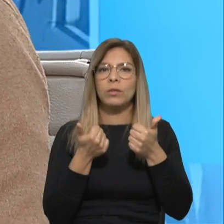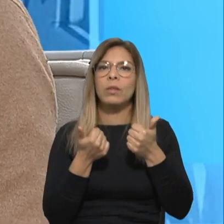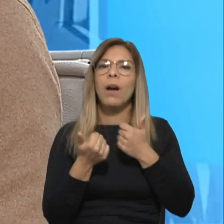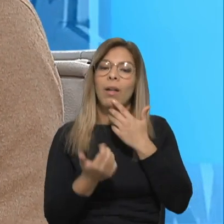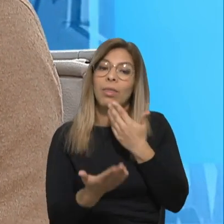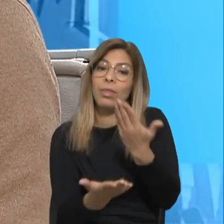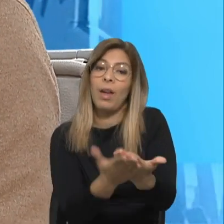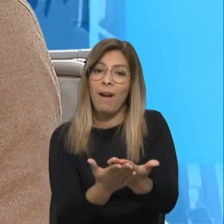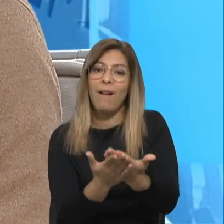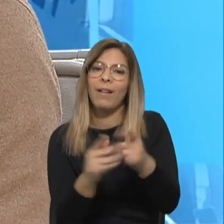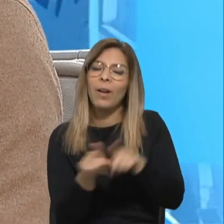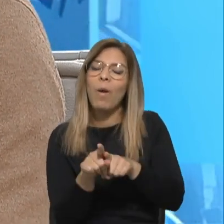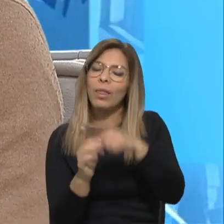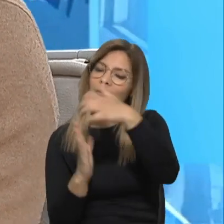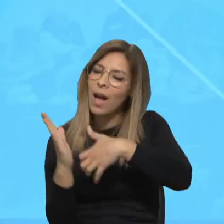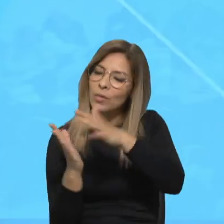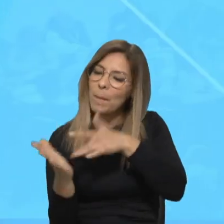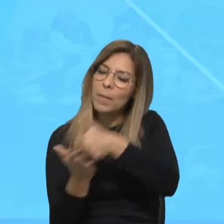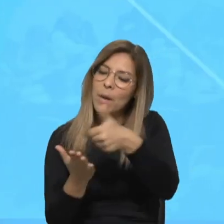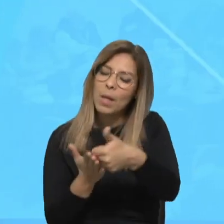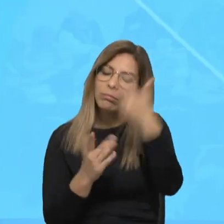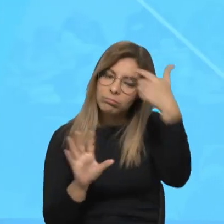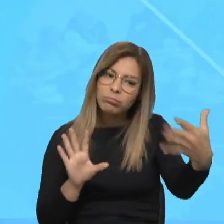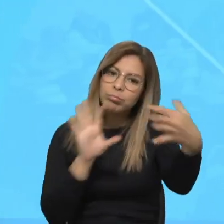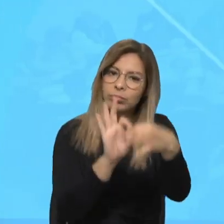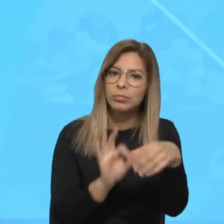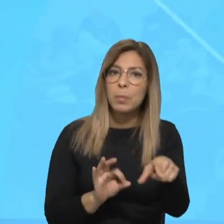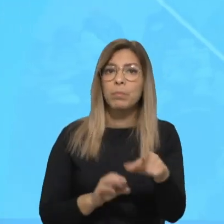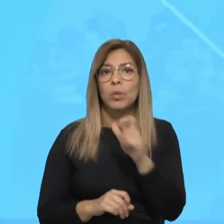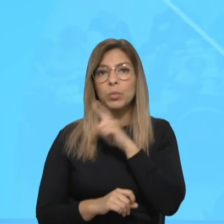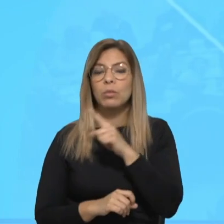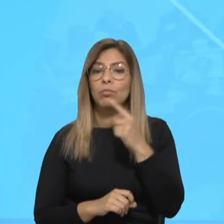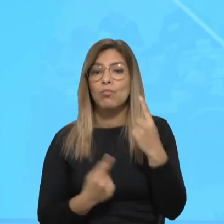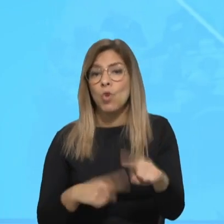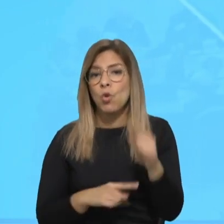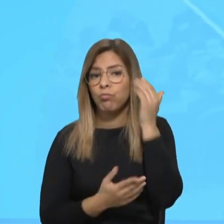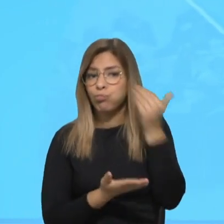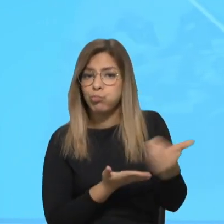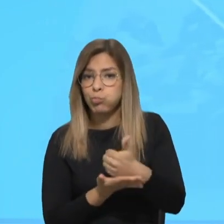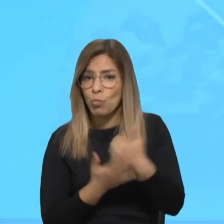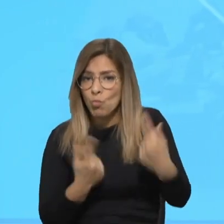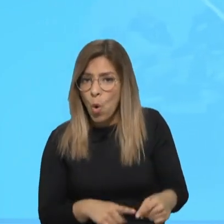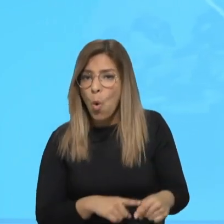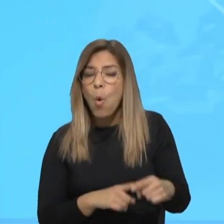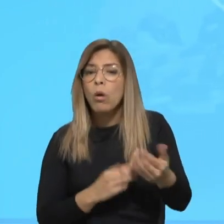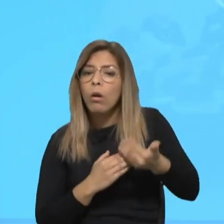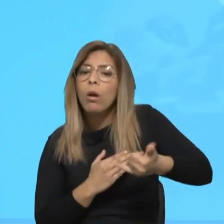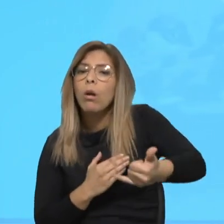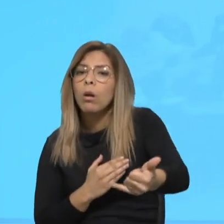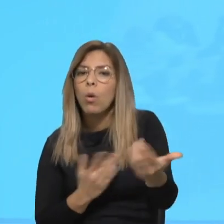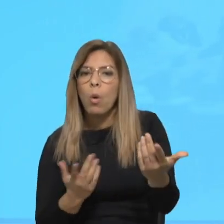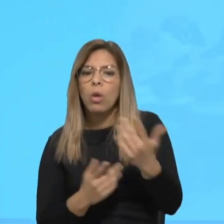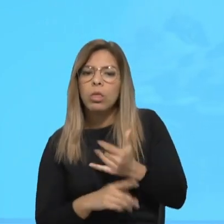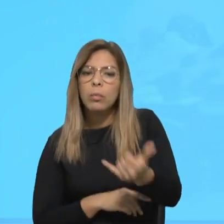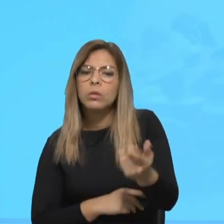Evangelho a estes jovens. Corre-se o risco de ficar só pelo processo de escuta ou há um mecanismo de avaliação,